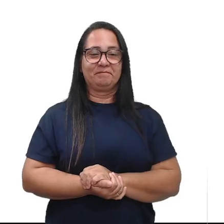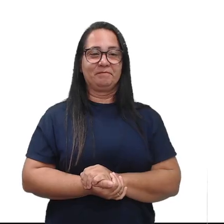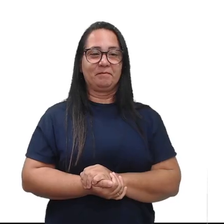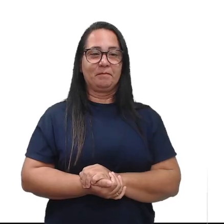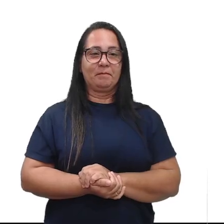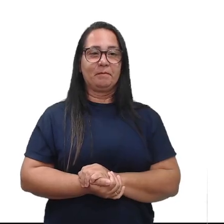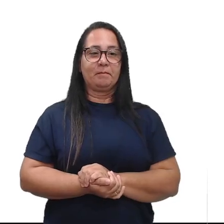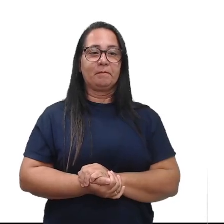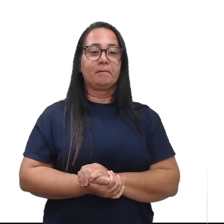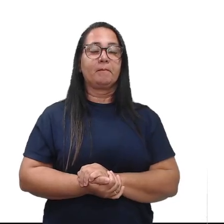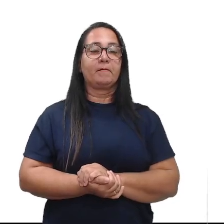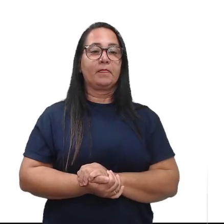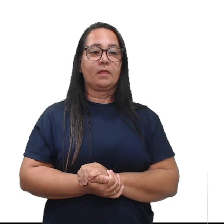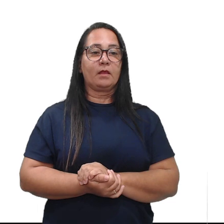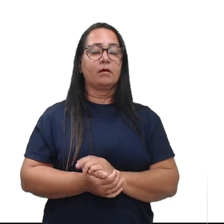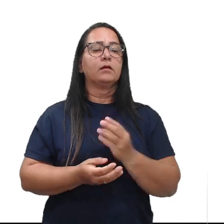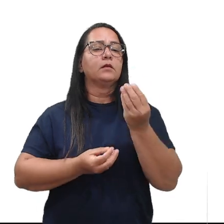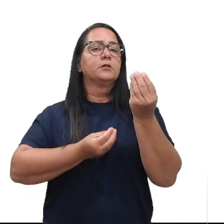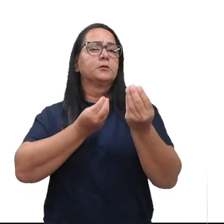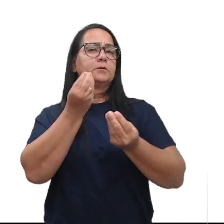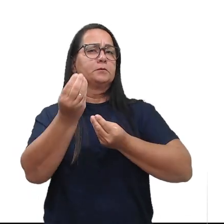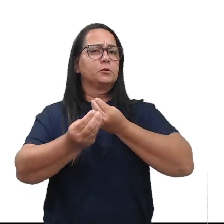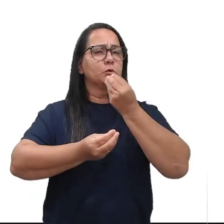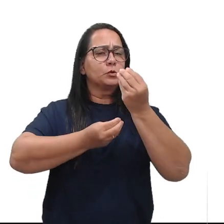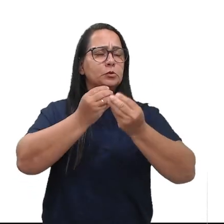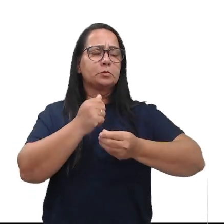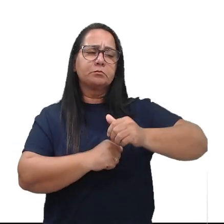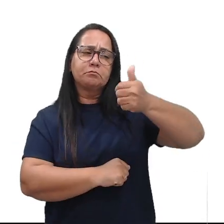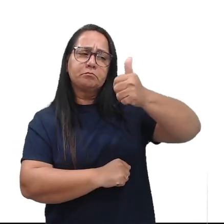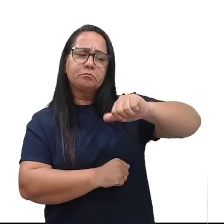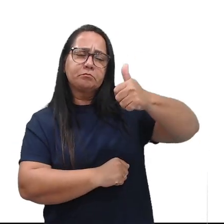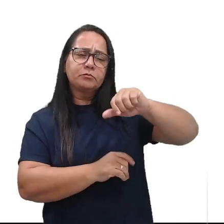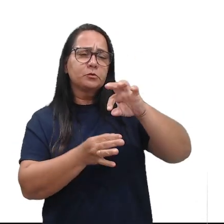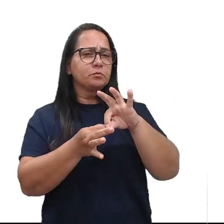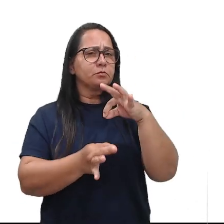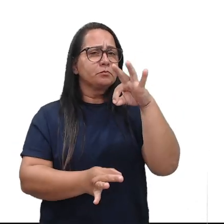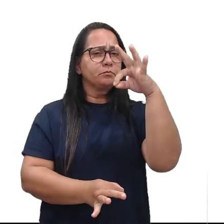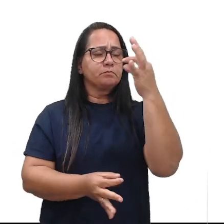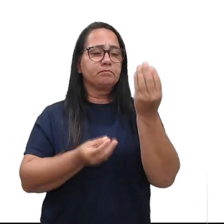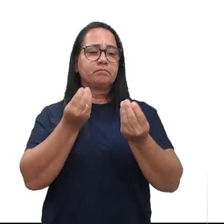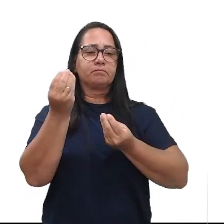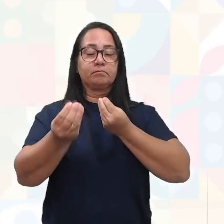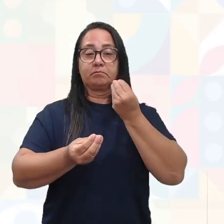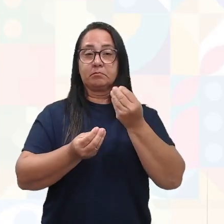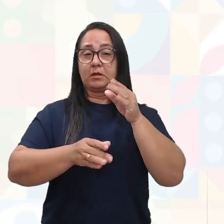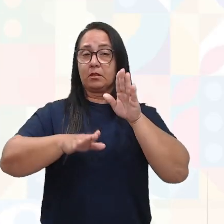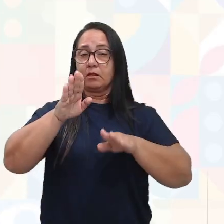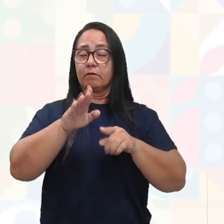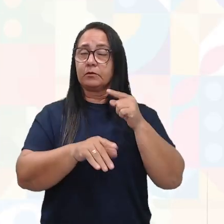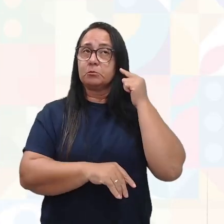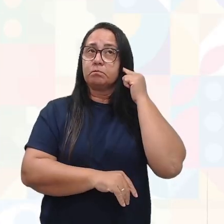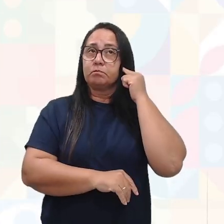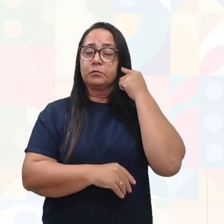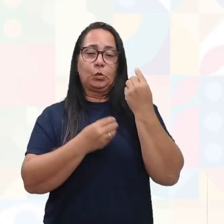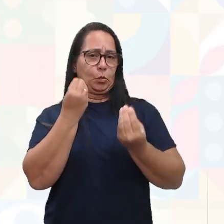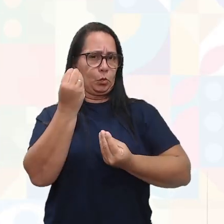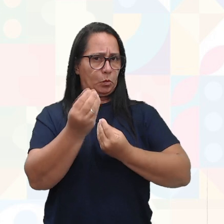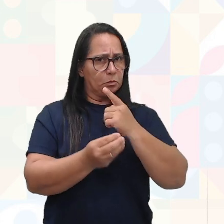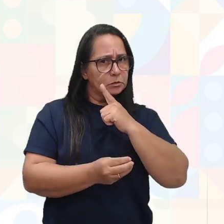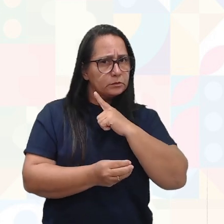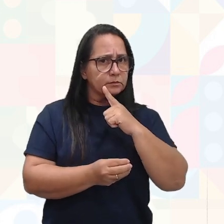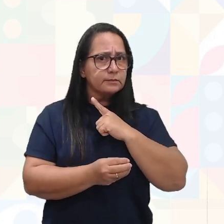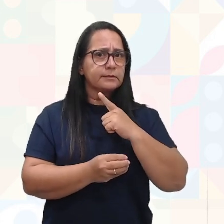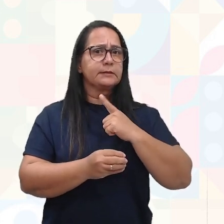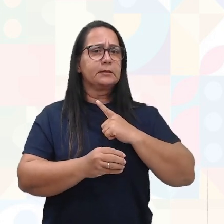E a unidade é como fazer a análise de um discurso. E aí você talvez esteja se perguntando, professora, tem análise do